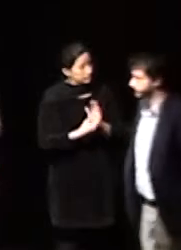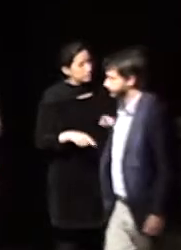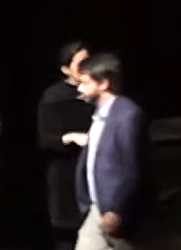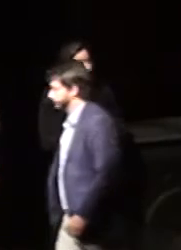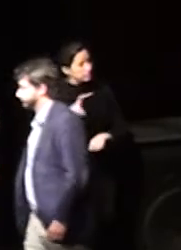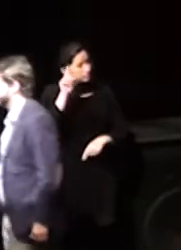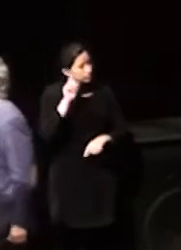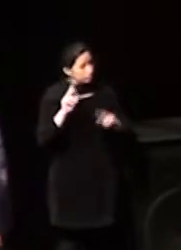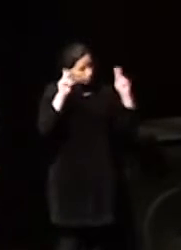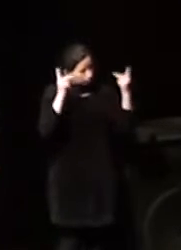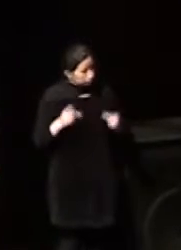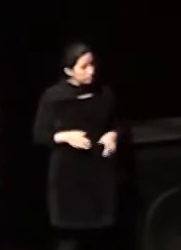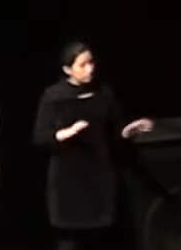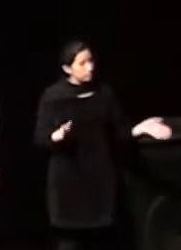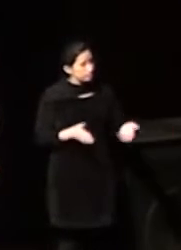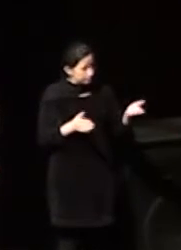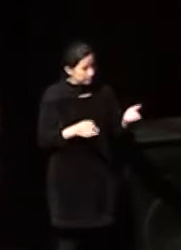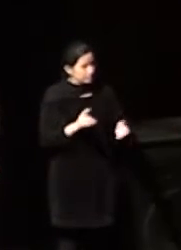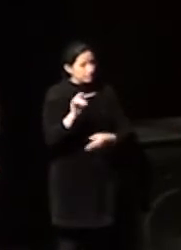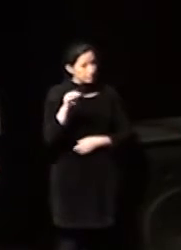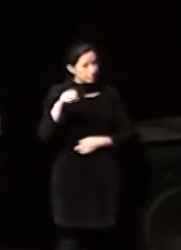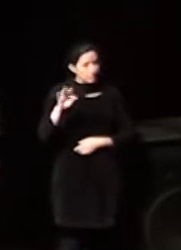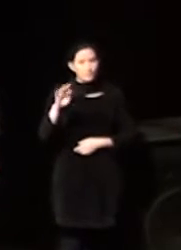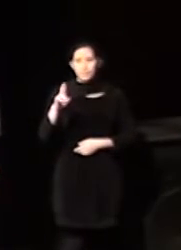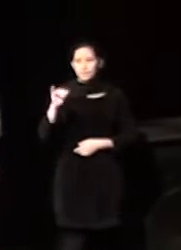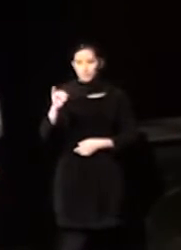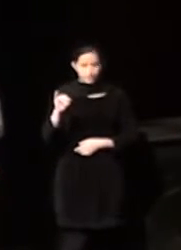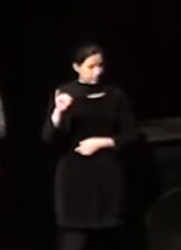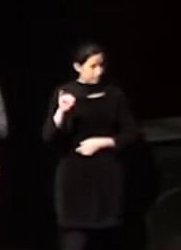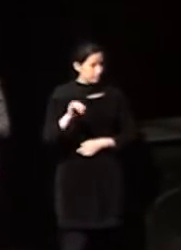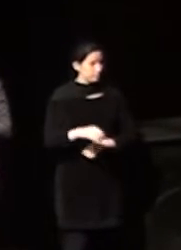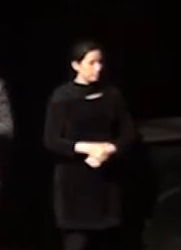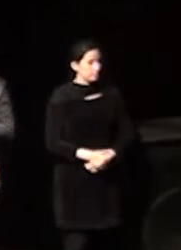Promoção dos Direitos Humanos, Dimitri Salles.